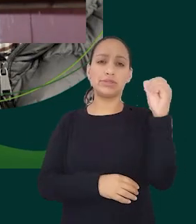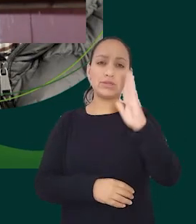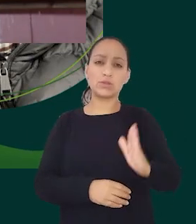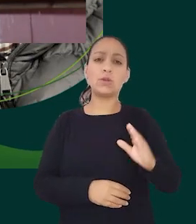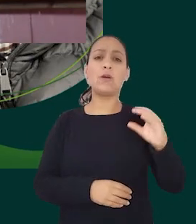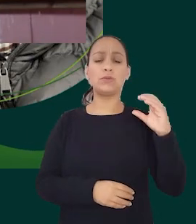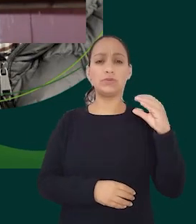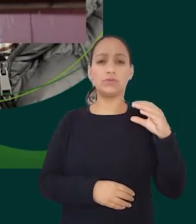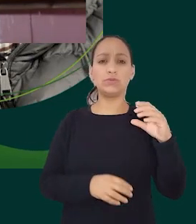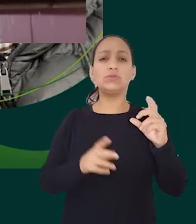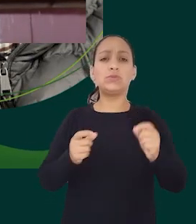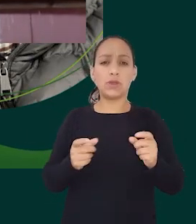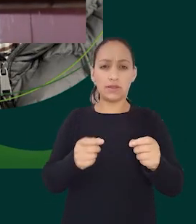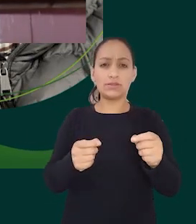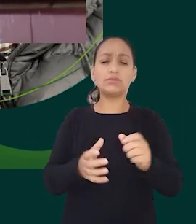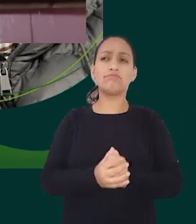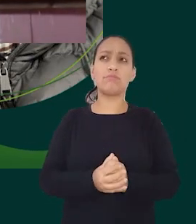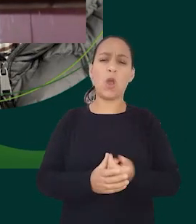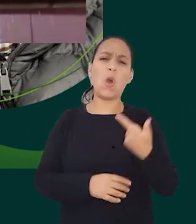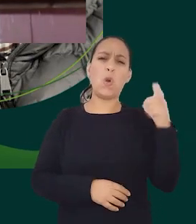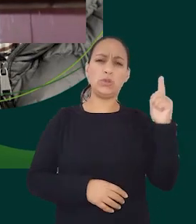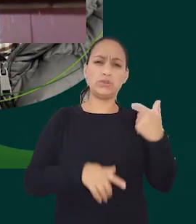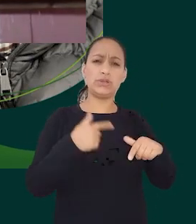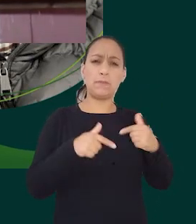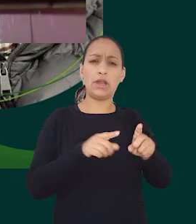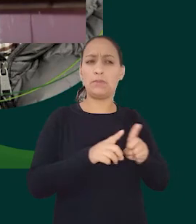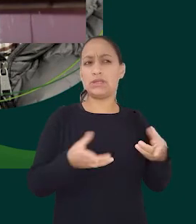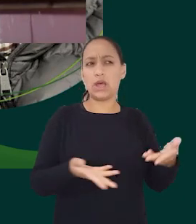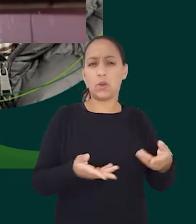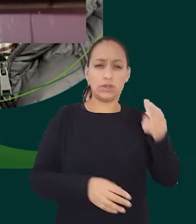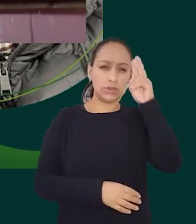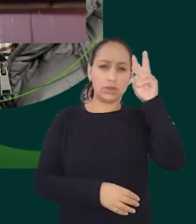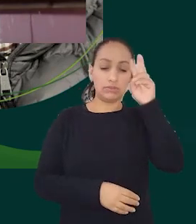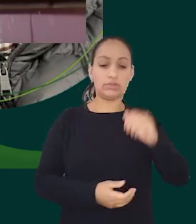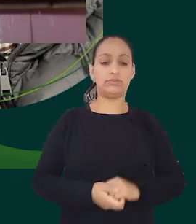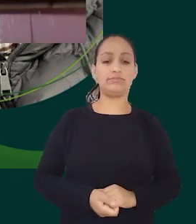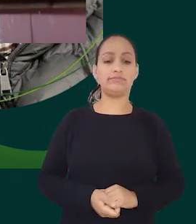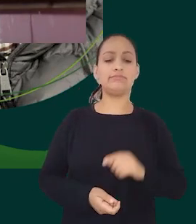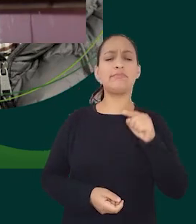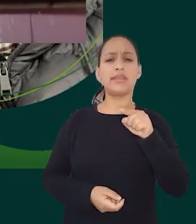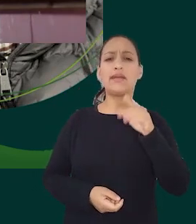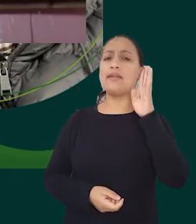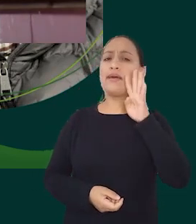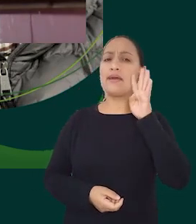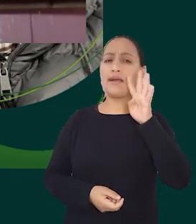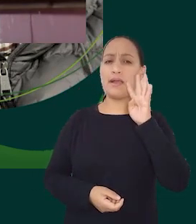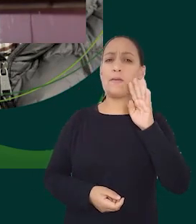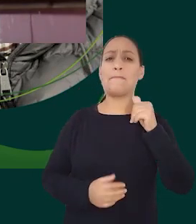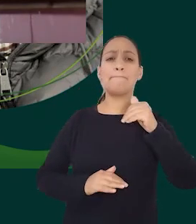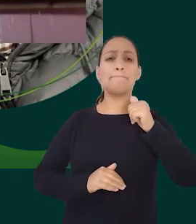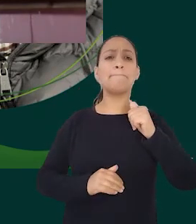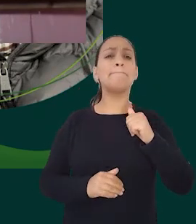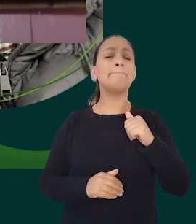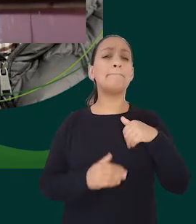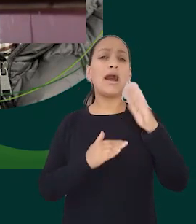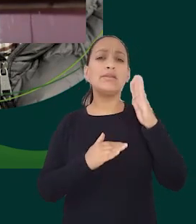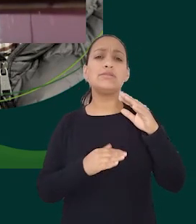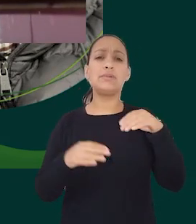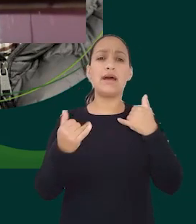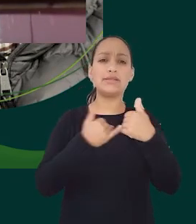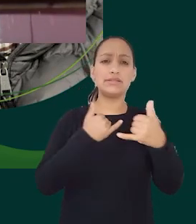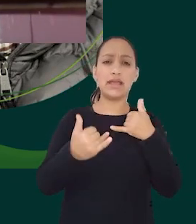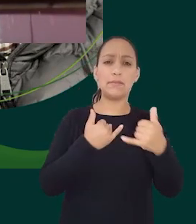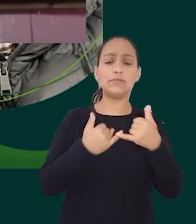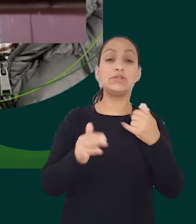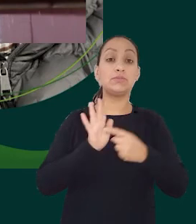E tem outros. Agora a cabeça não me vem. Não, muito legal. É muito mais para dar exemplos